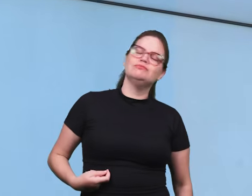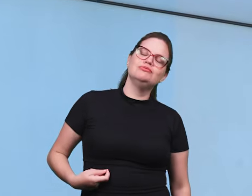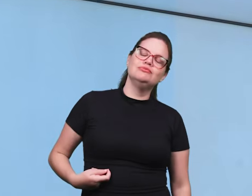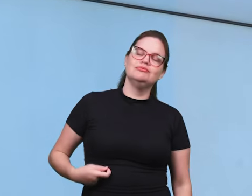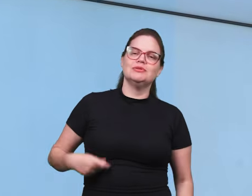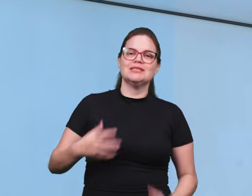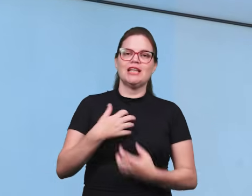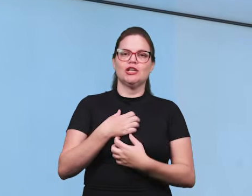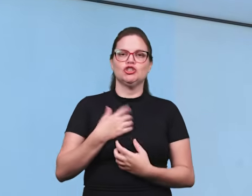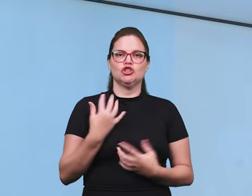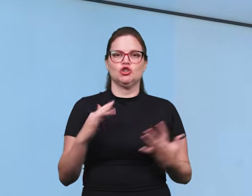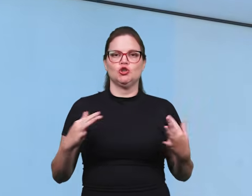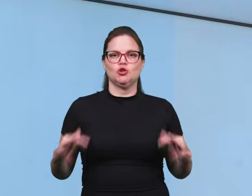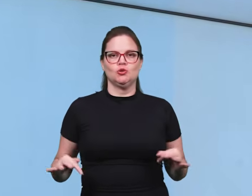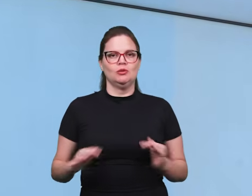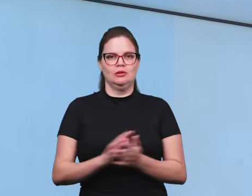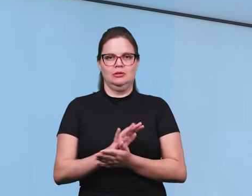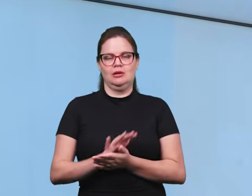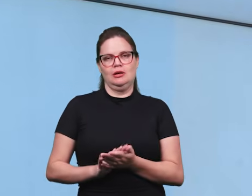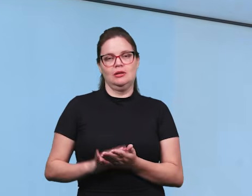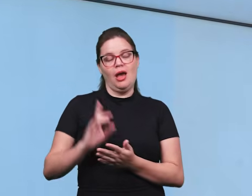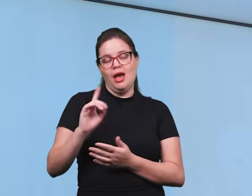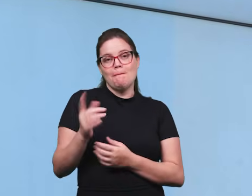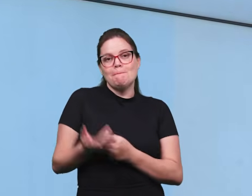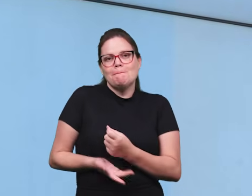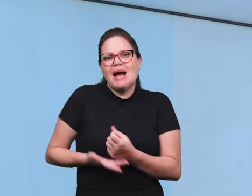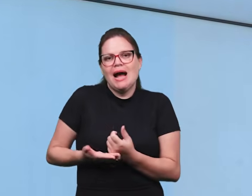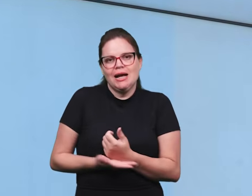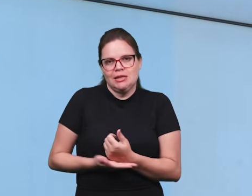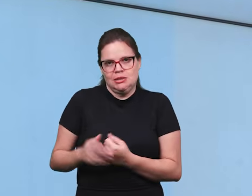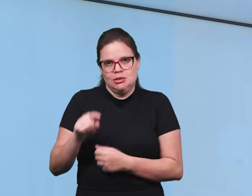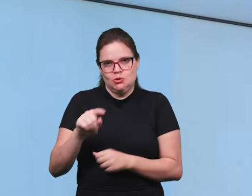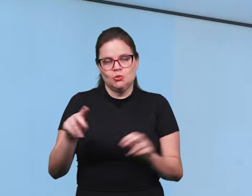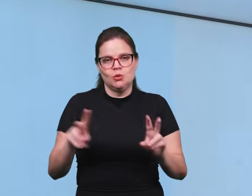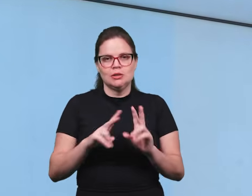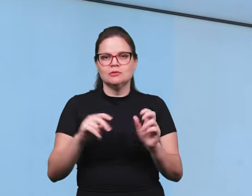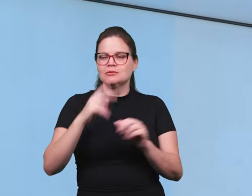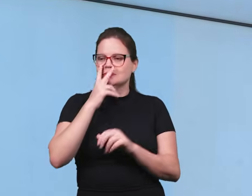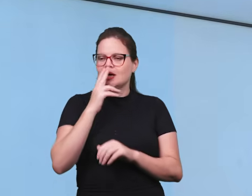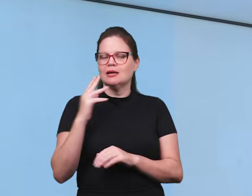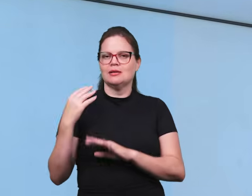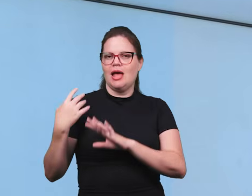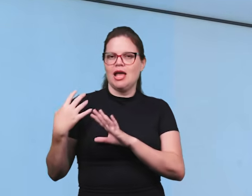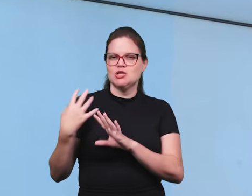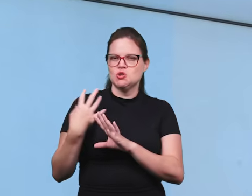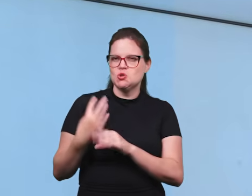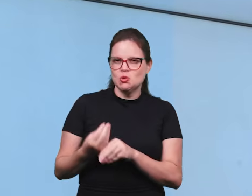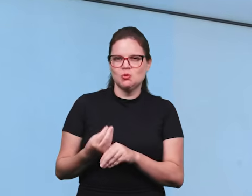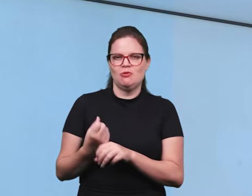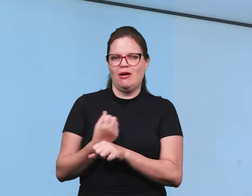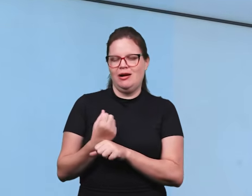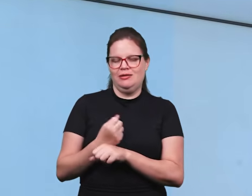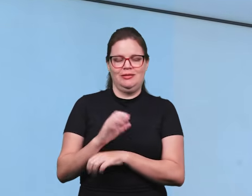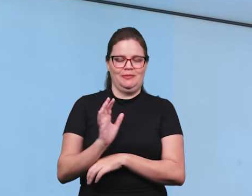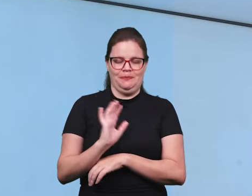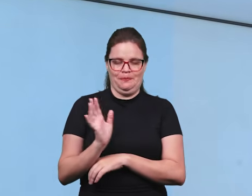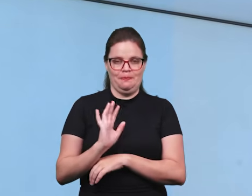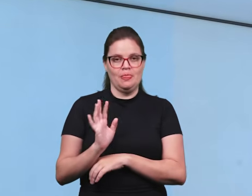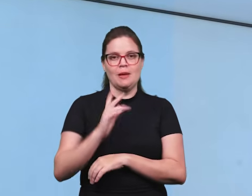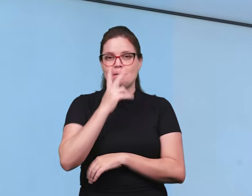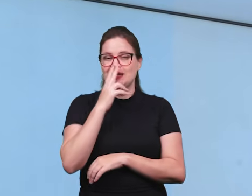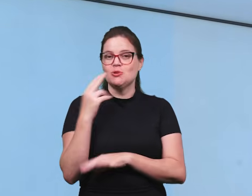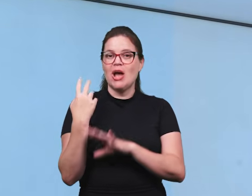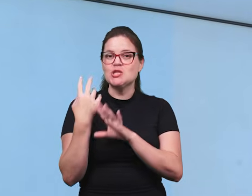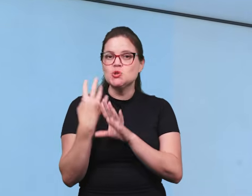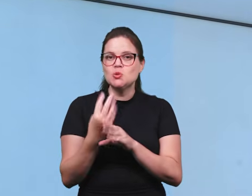anestesia é basicamente isso. Quando a gente fala basicamente, né? Parece que eu estou resumindo anos de residência e formação